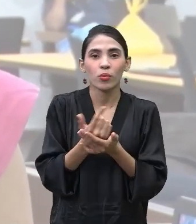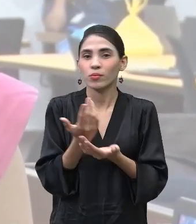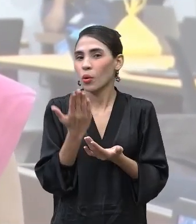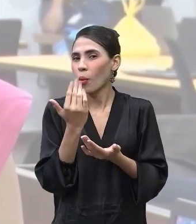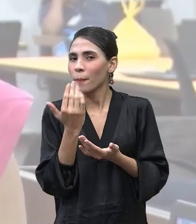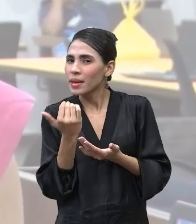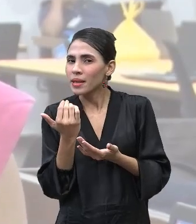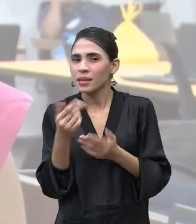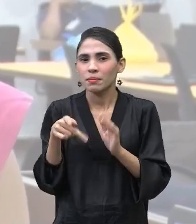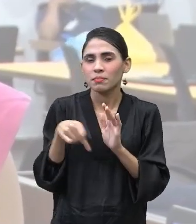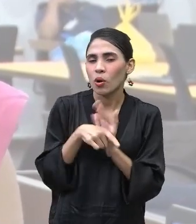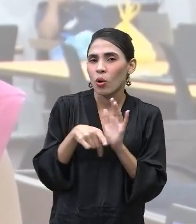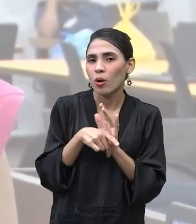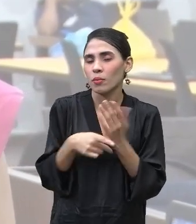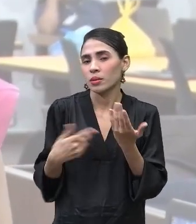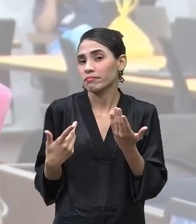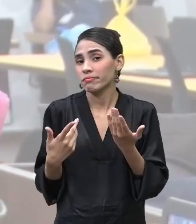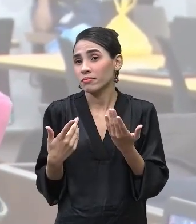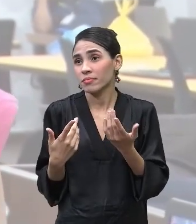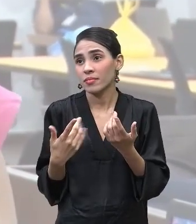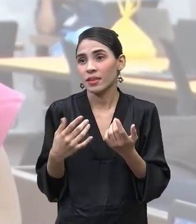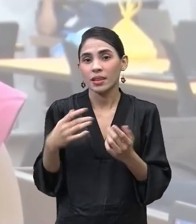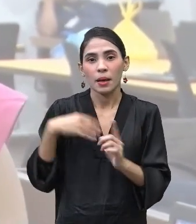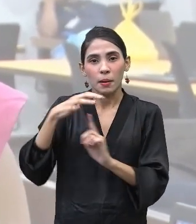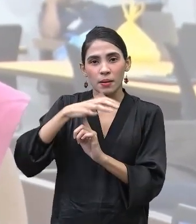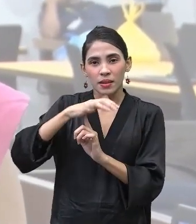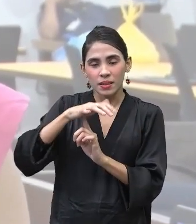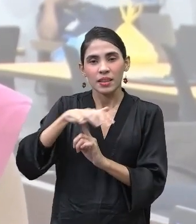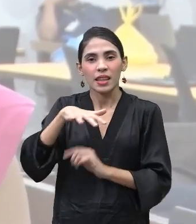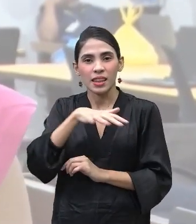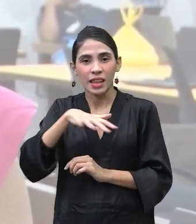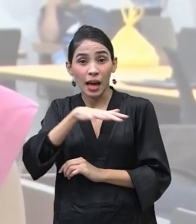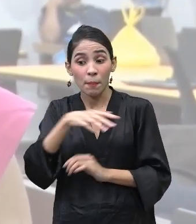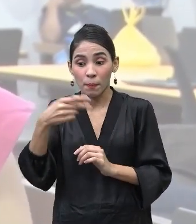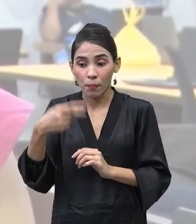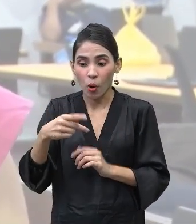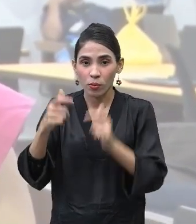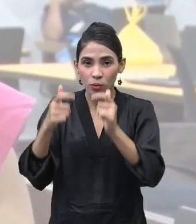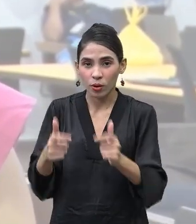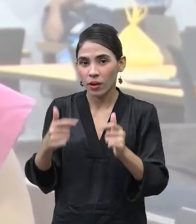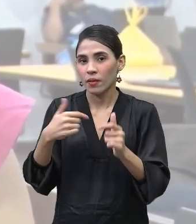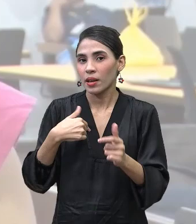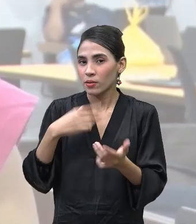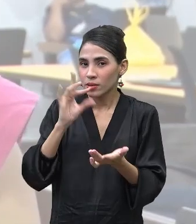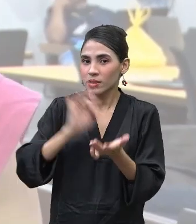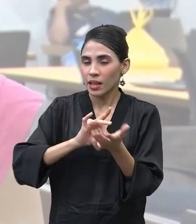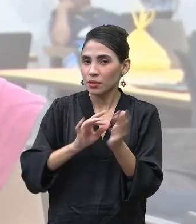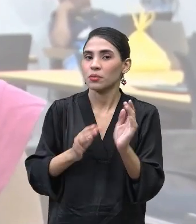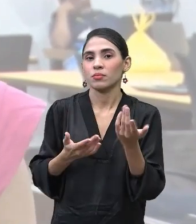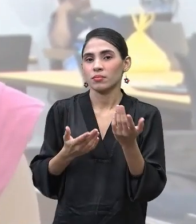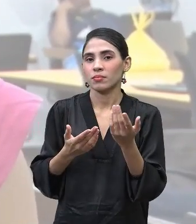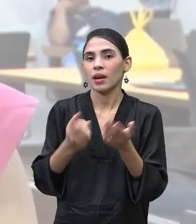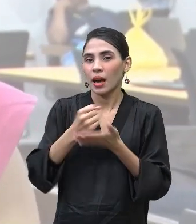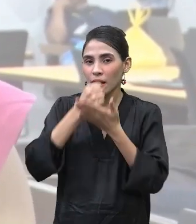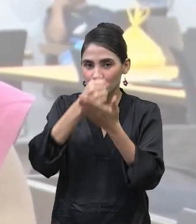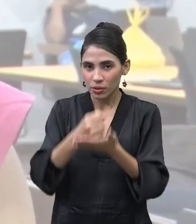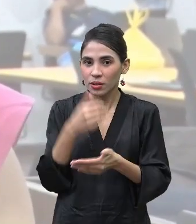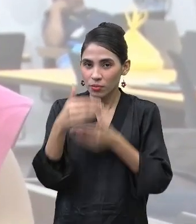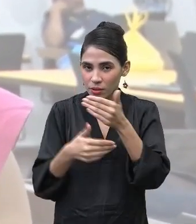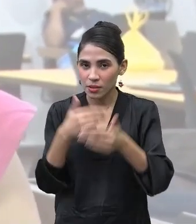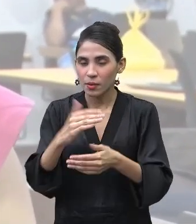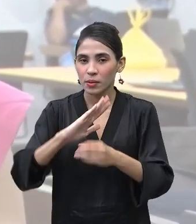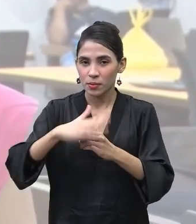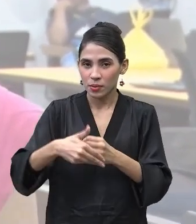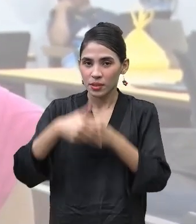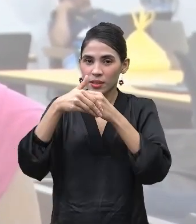alimento da estação e tudo mais, e daquele feirante que é da minha região, né, com certeza eu estou ajudando ali no desenvolvimento